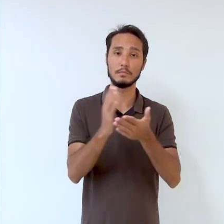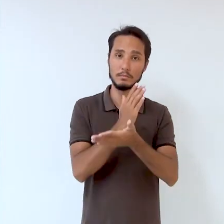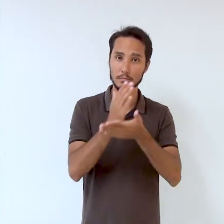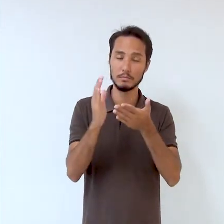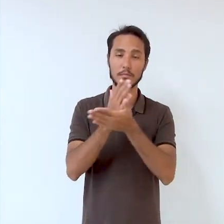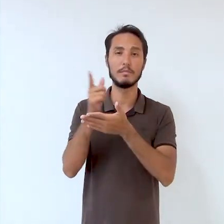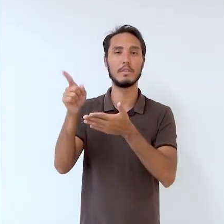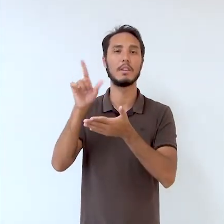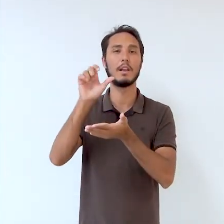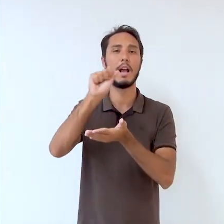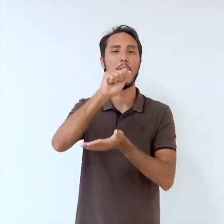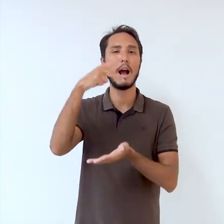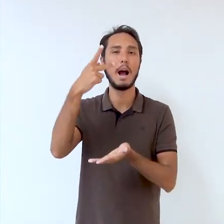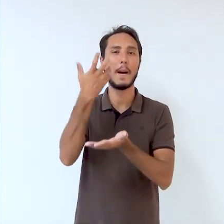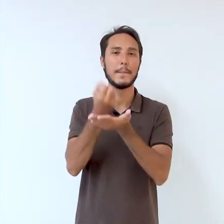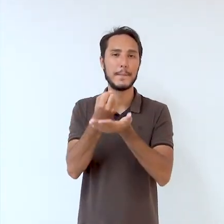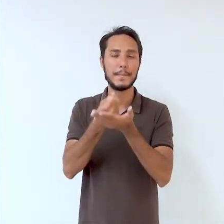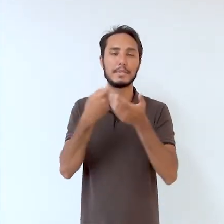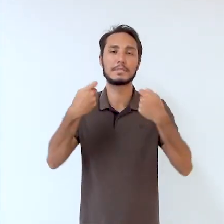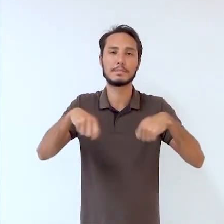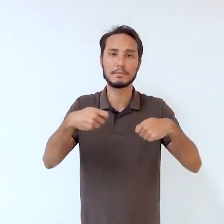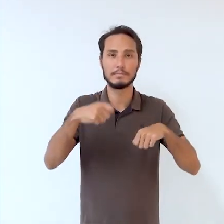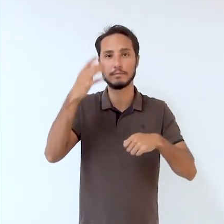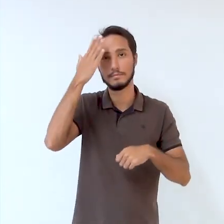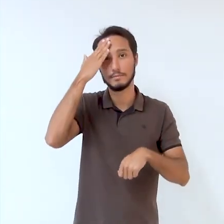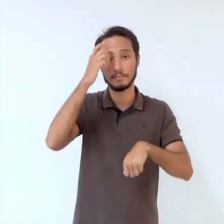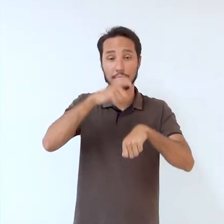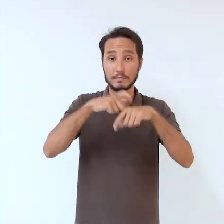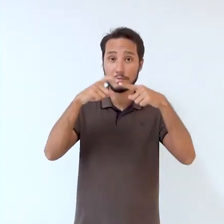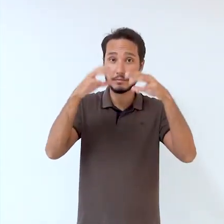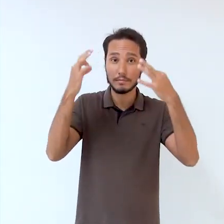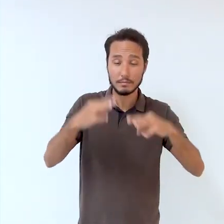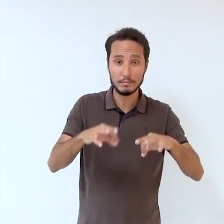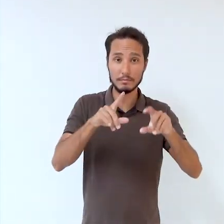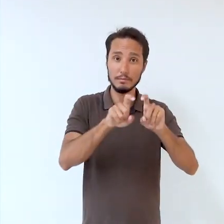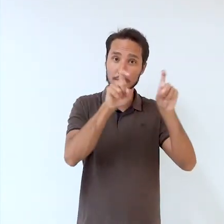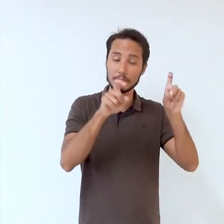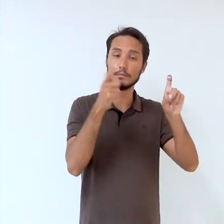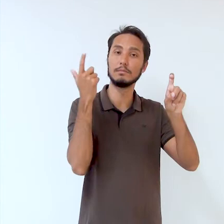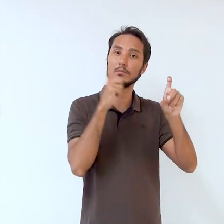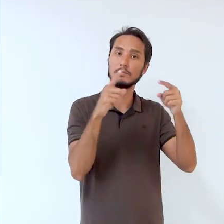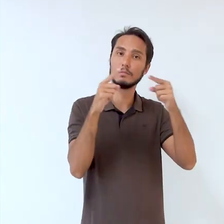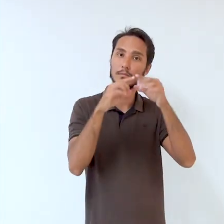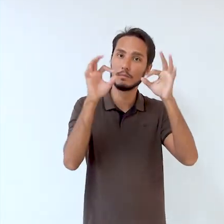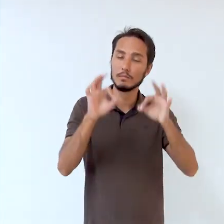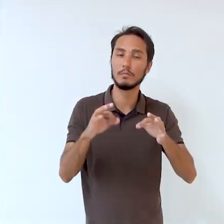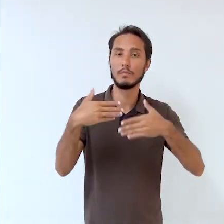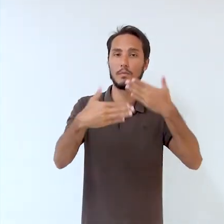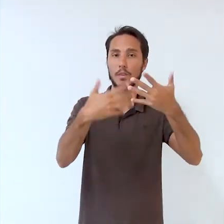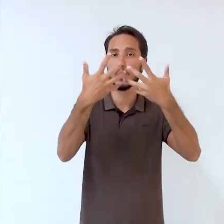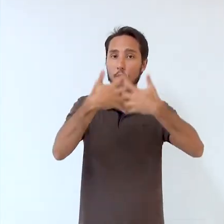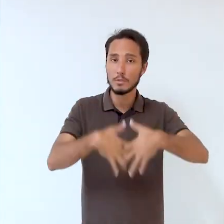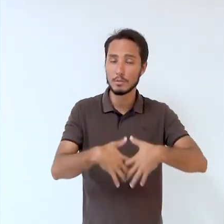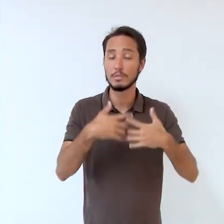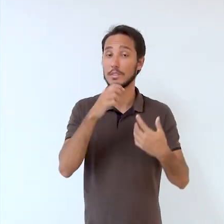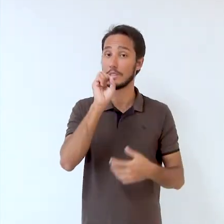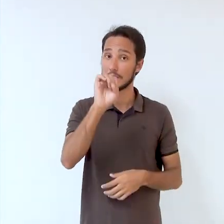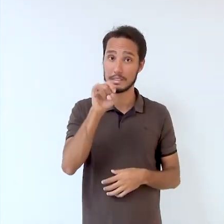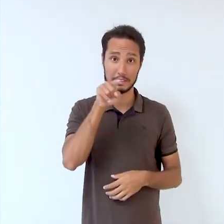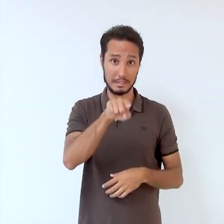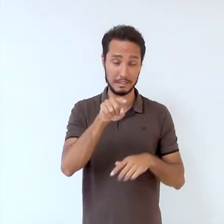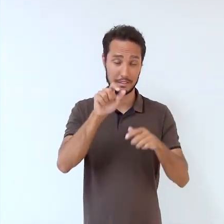bateria. Alguns aplicativos precisam saber a hora correta do computador para seu correto